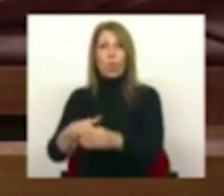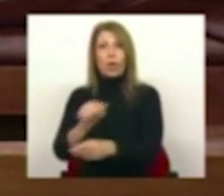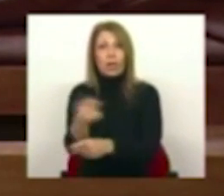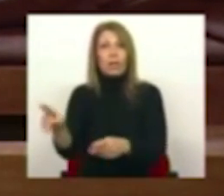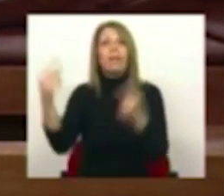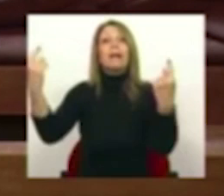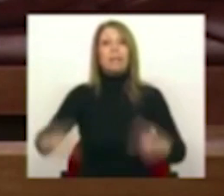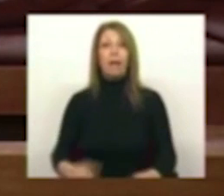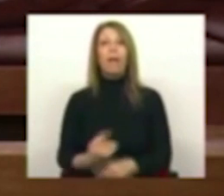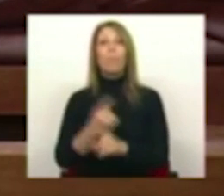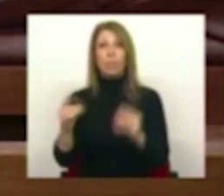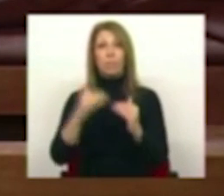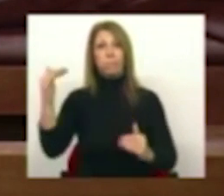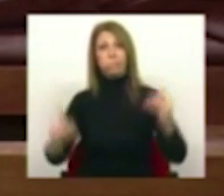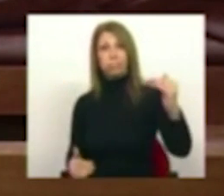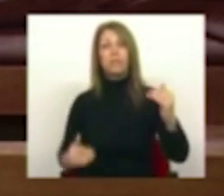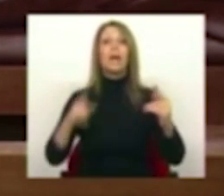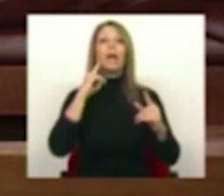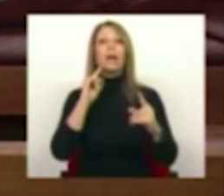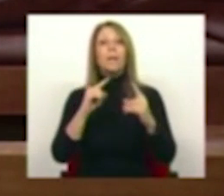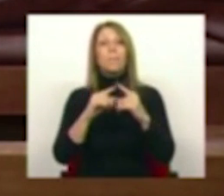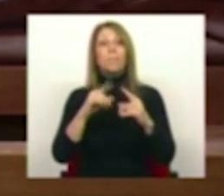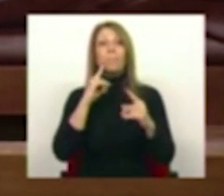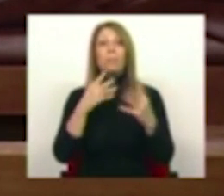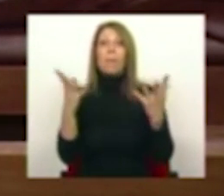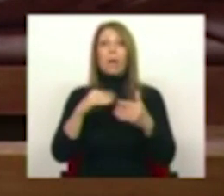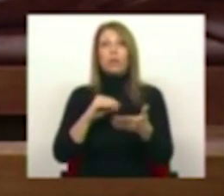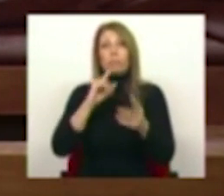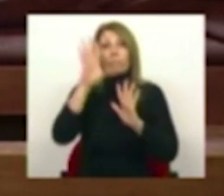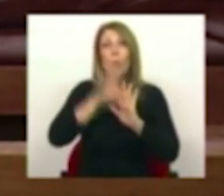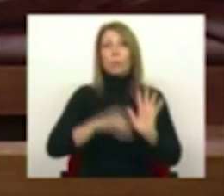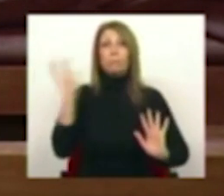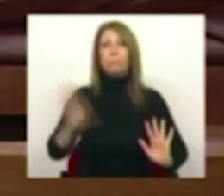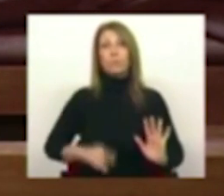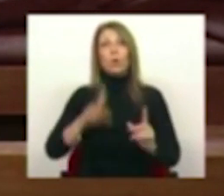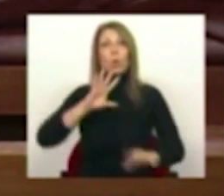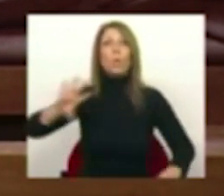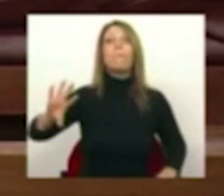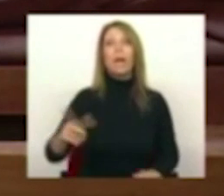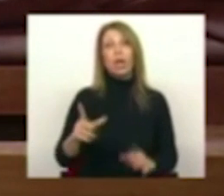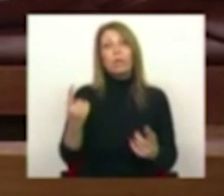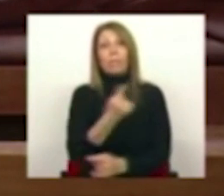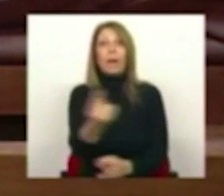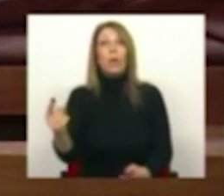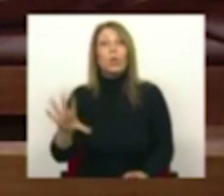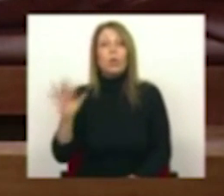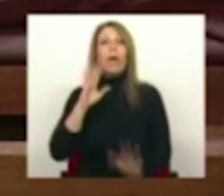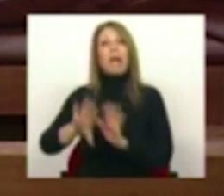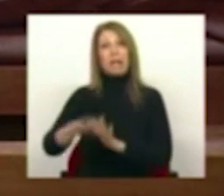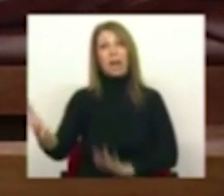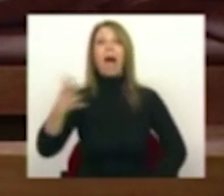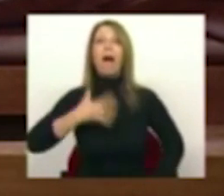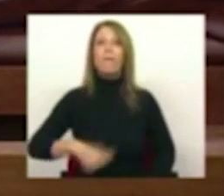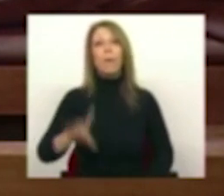mais empobrecimento do país e um país em que cada um está por si. A direita escolhe a privatização da saúde, o corte